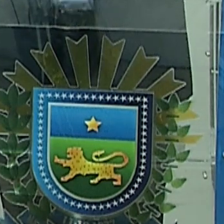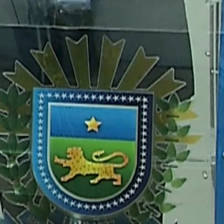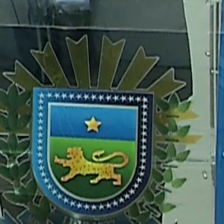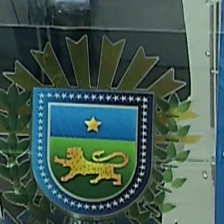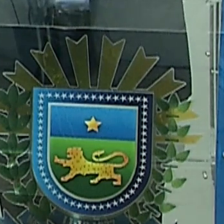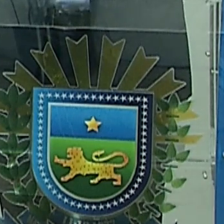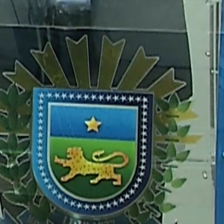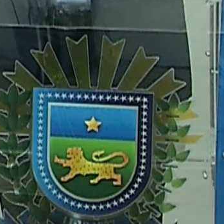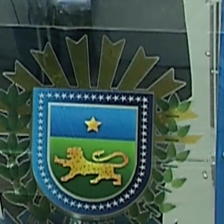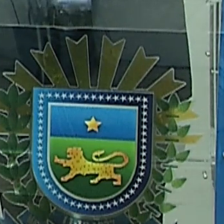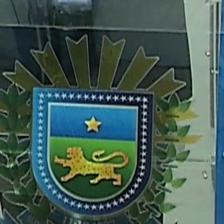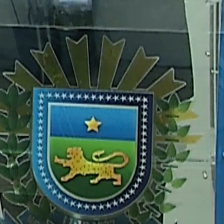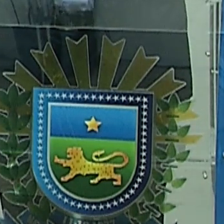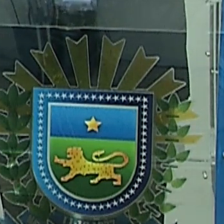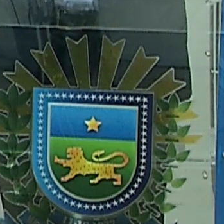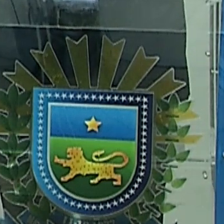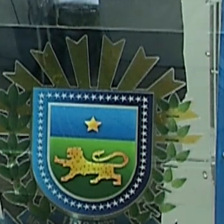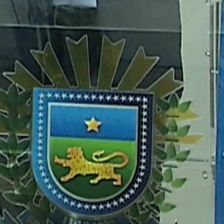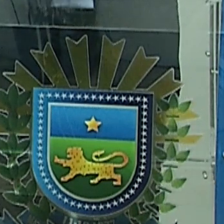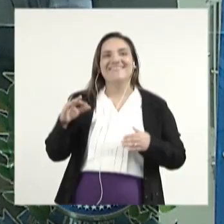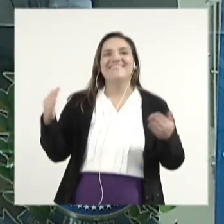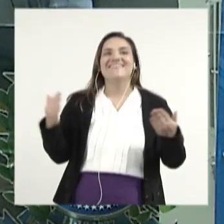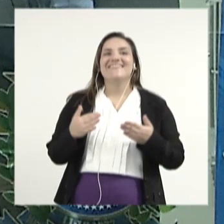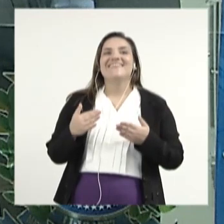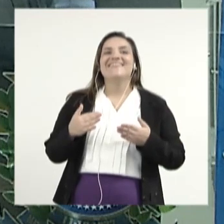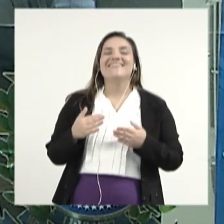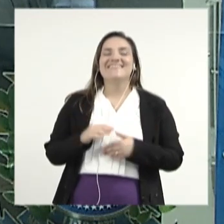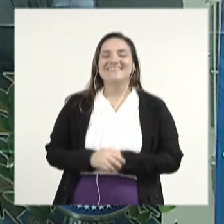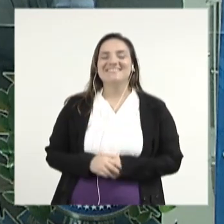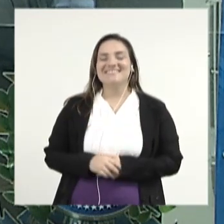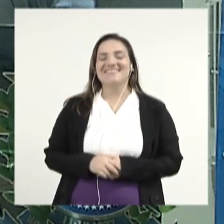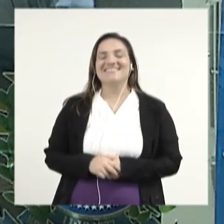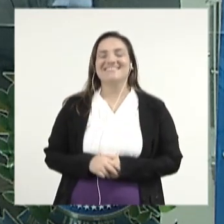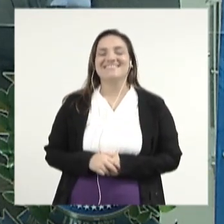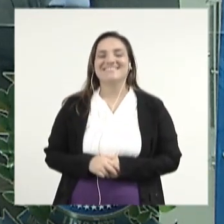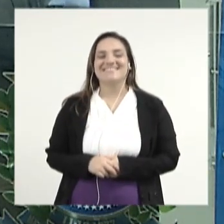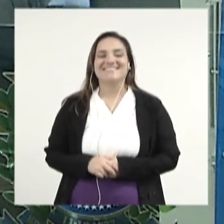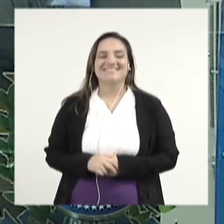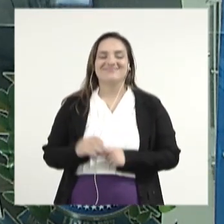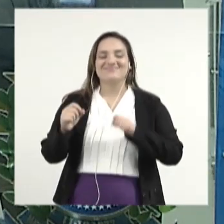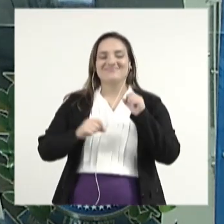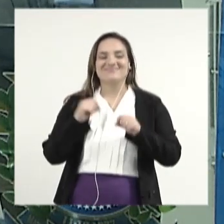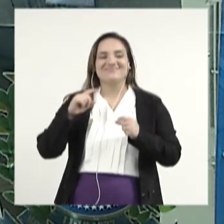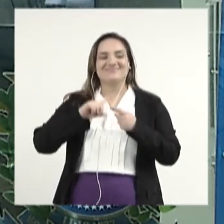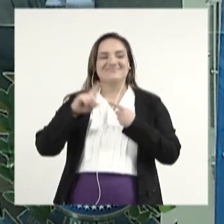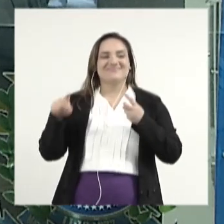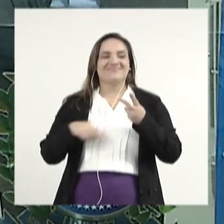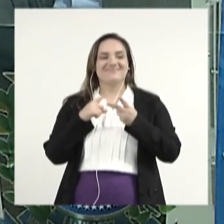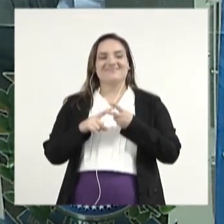da parcela, que seria referente a 2024, nas próximas parcelas. Uma segunda